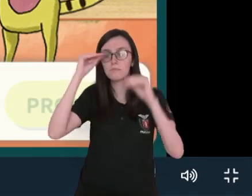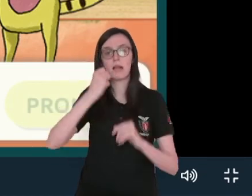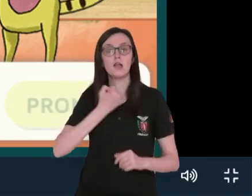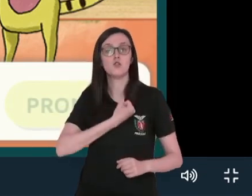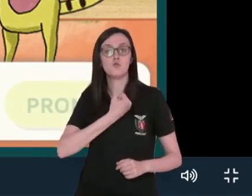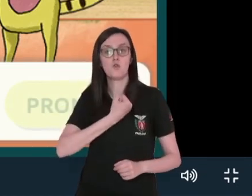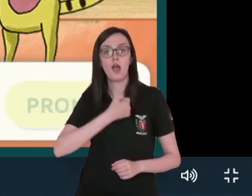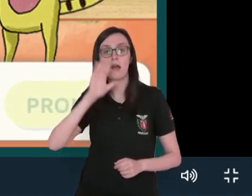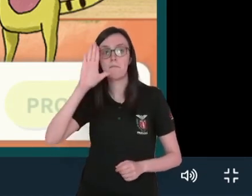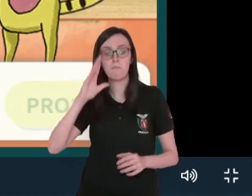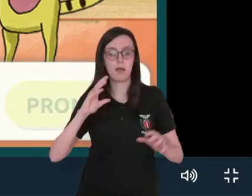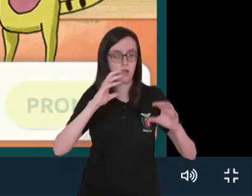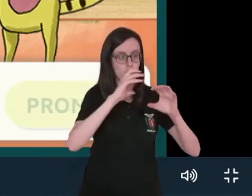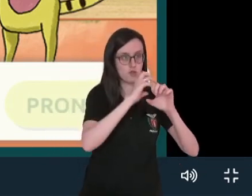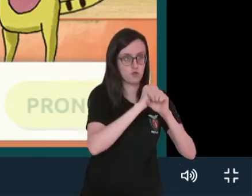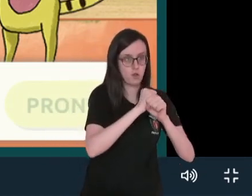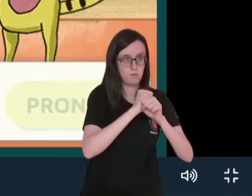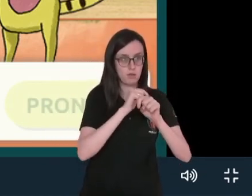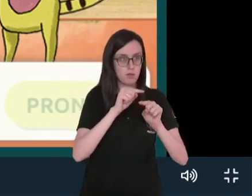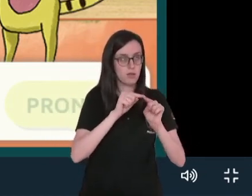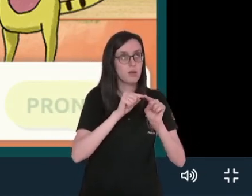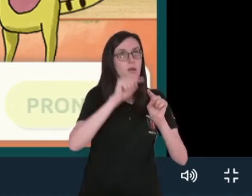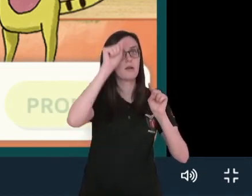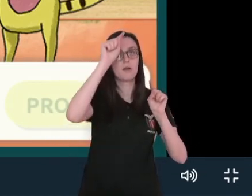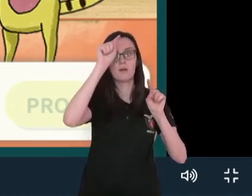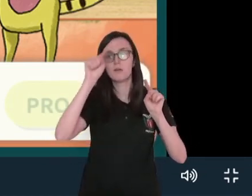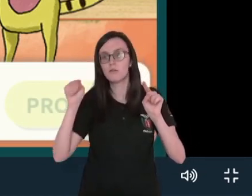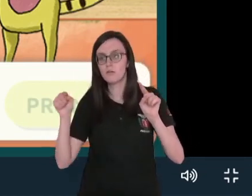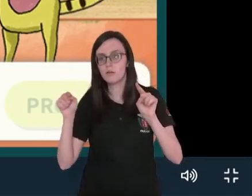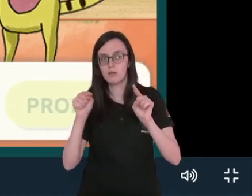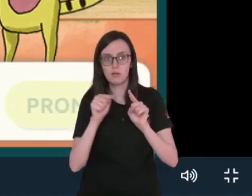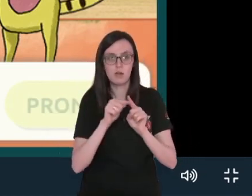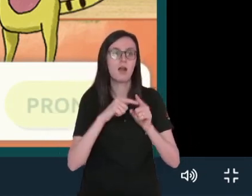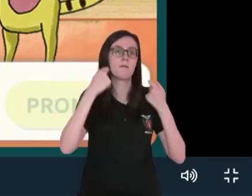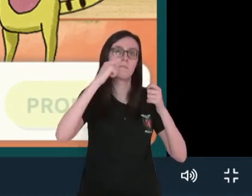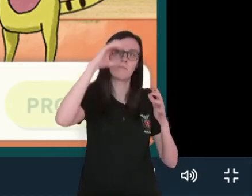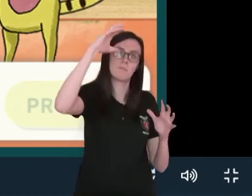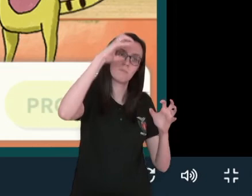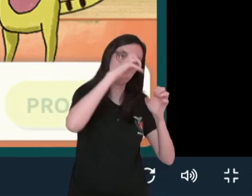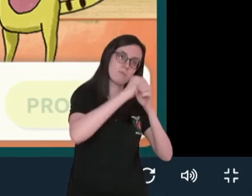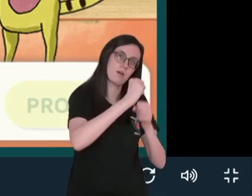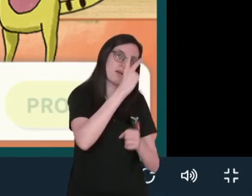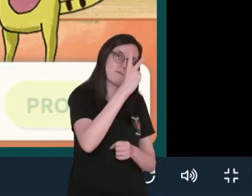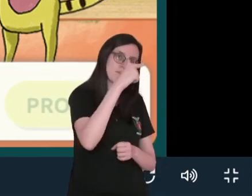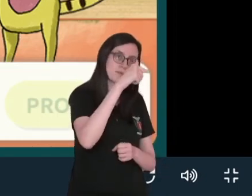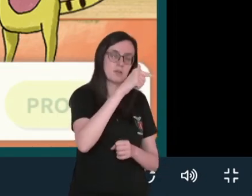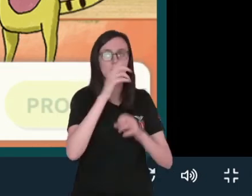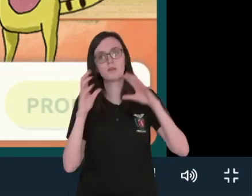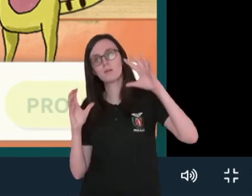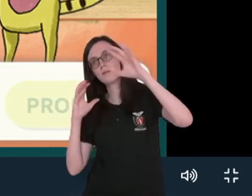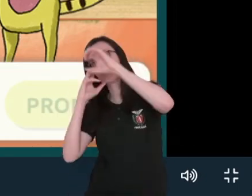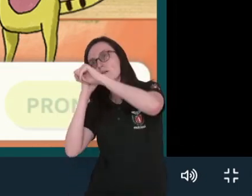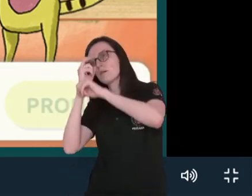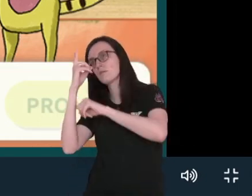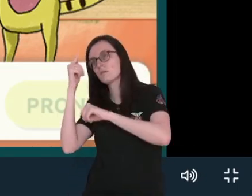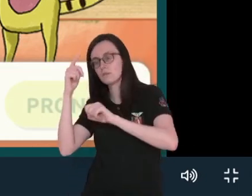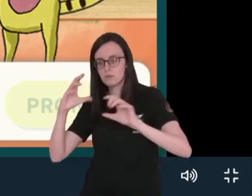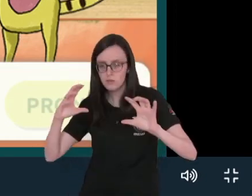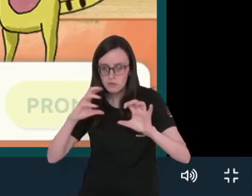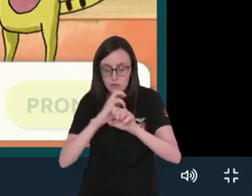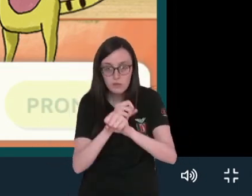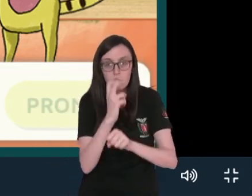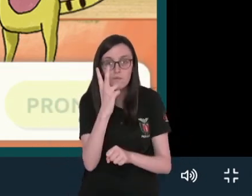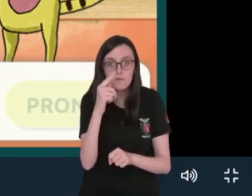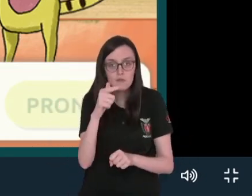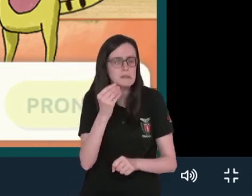a soma em cada lado ali do triângulo, né, seja 27. Aí a gente tem que pensar, que a gente vai ter que